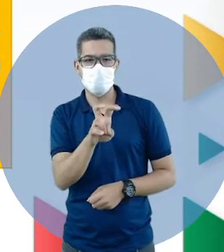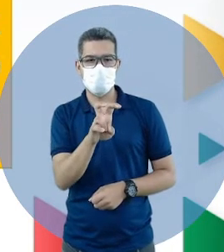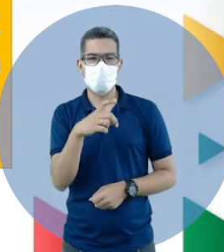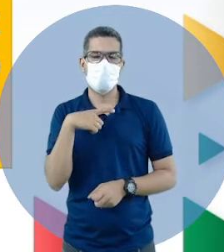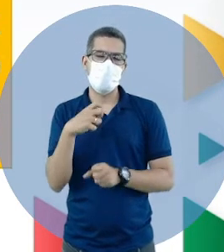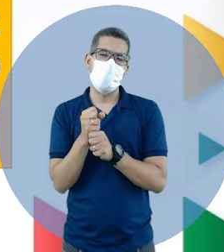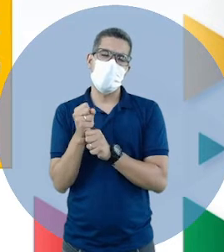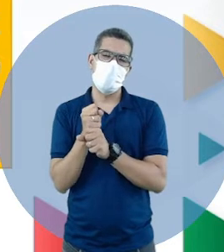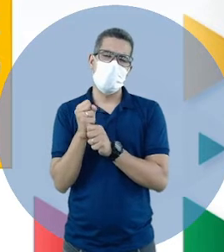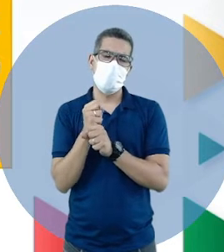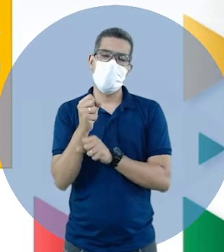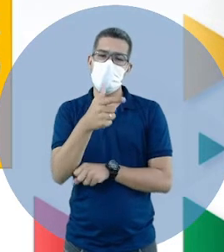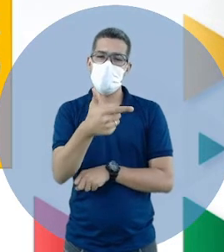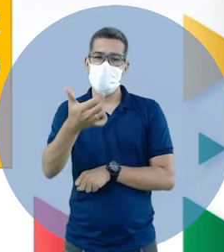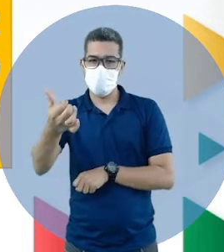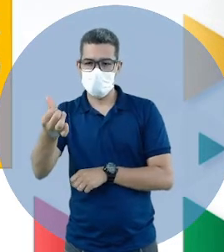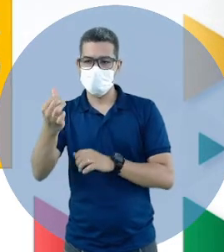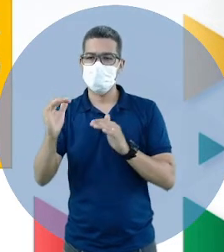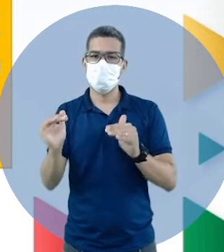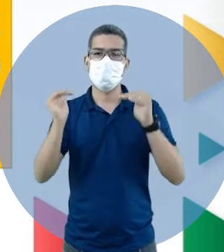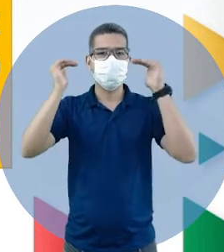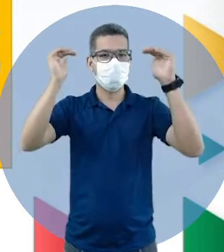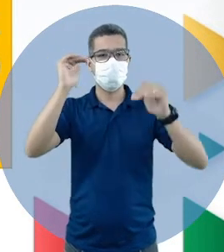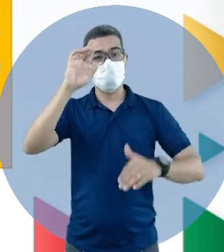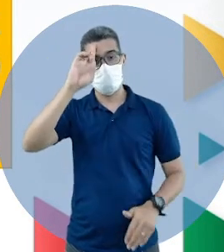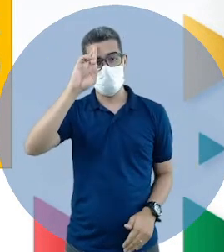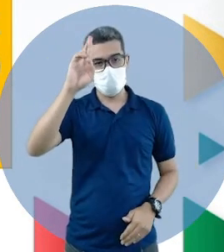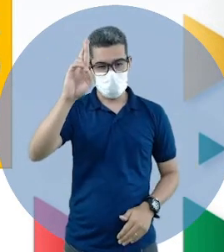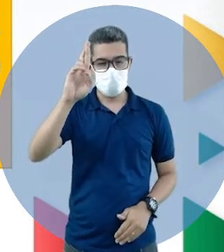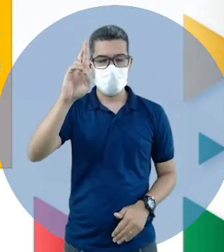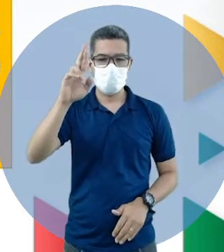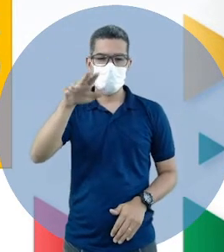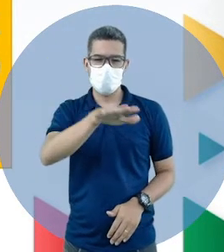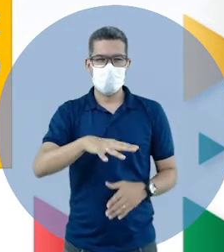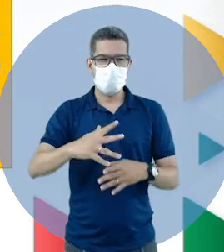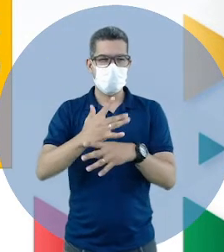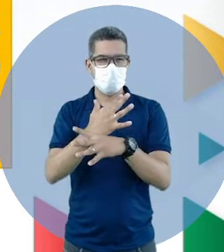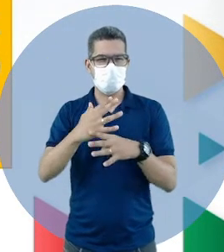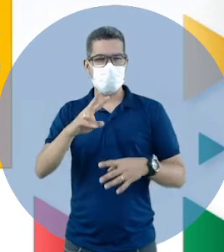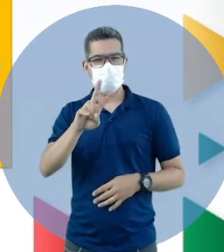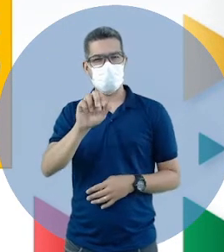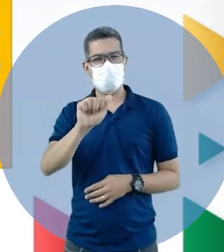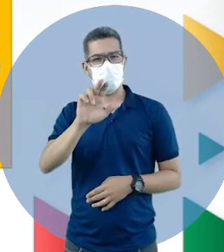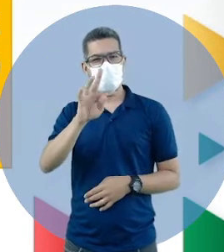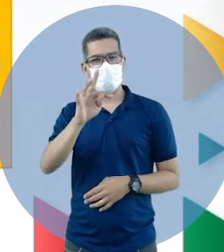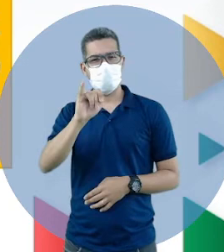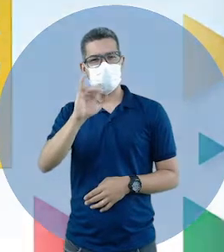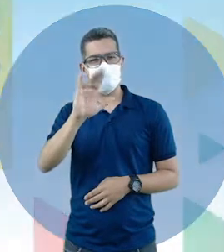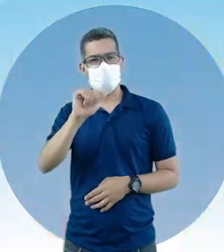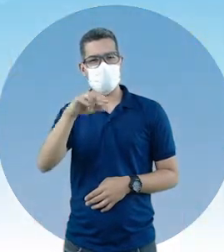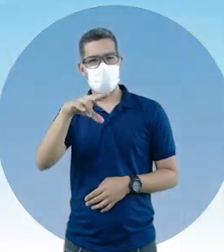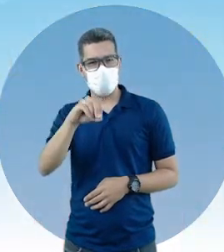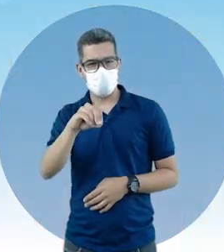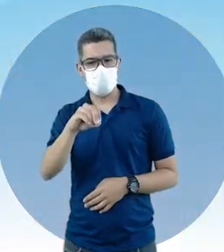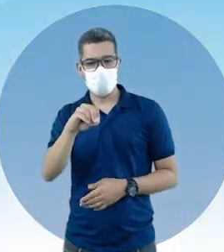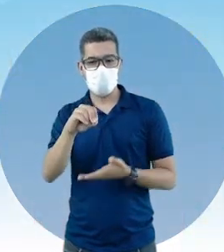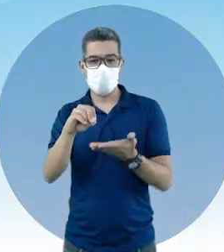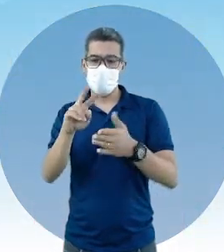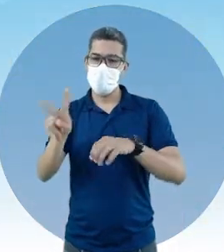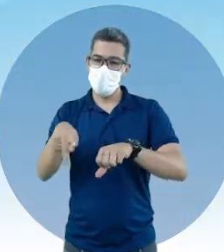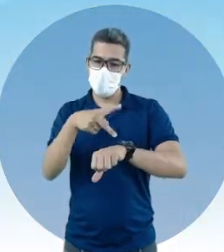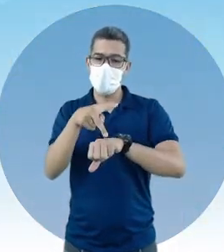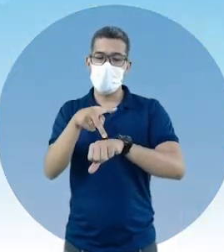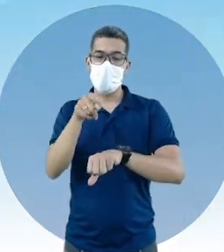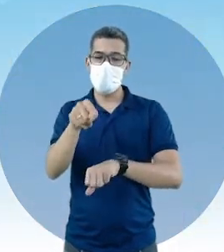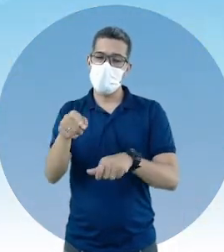26 anos como soberano da cidade do Vaticano. E uma coincidência lembrar que o Vaticano é um país, é